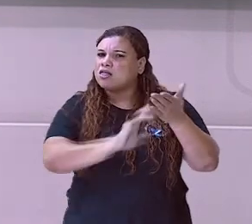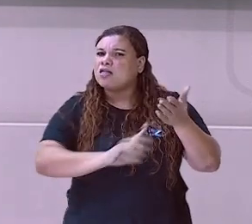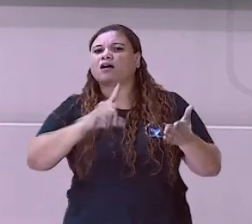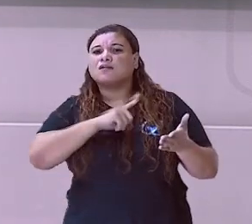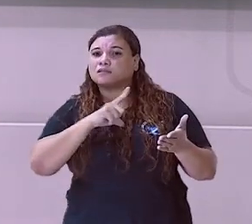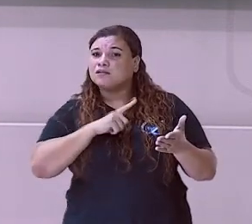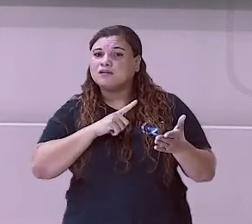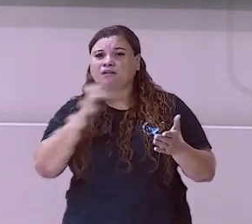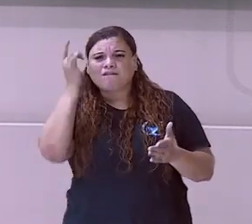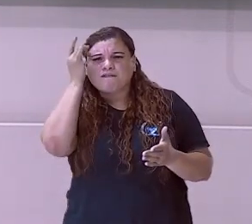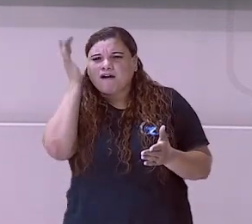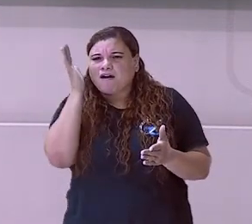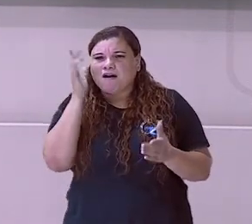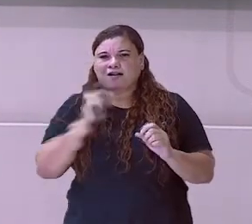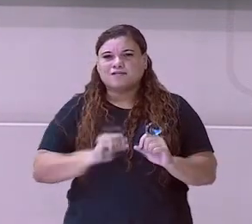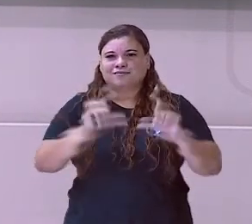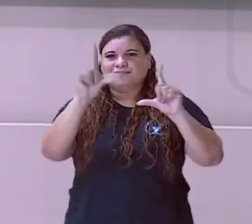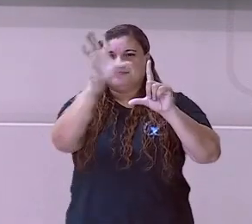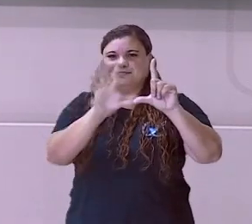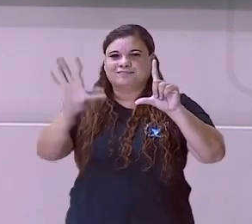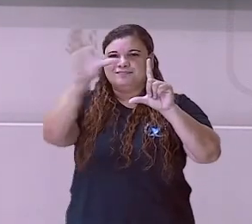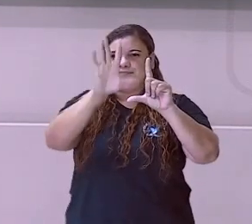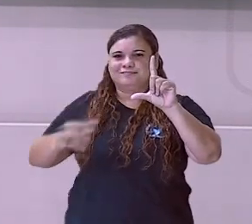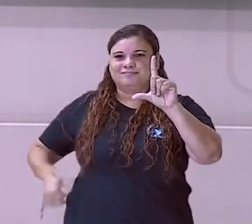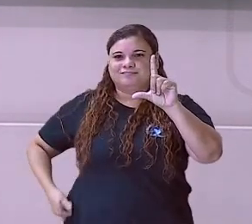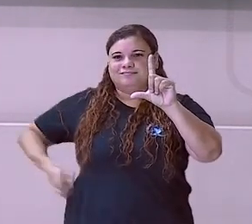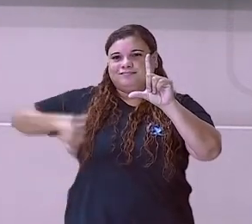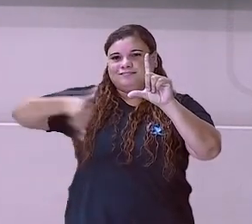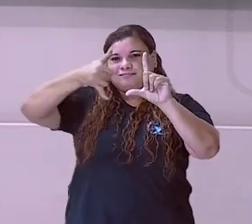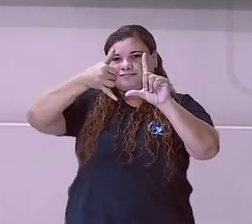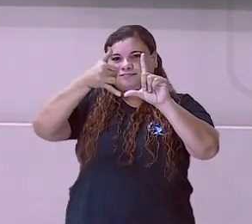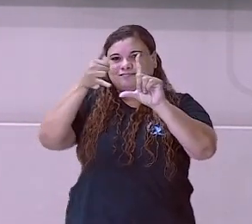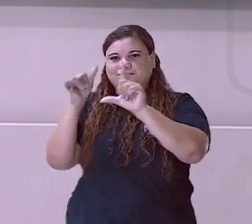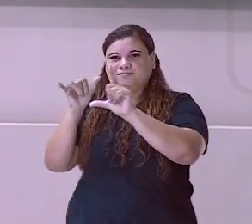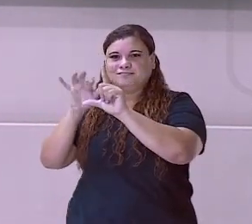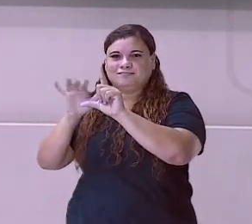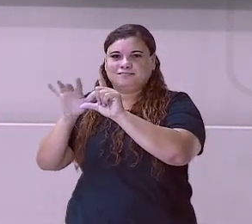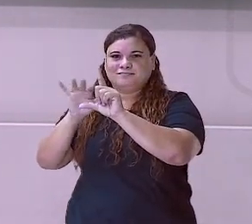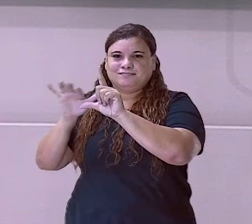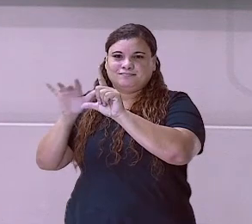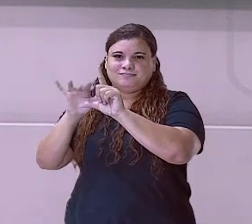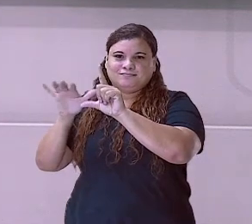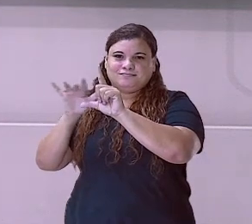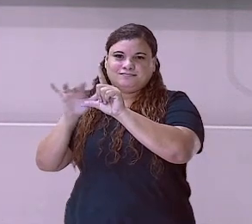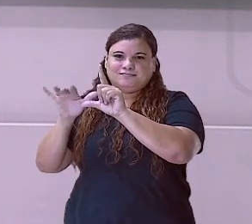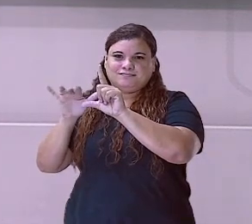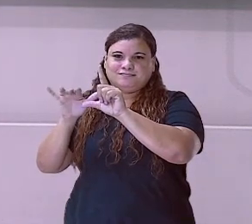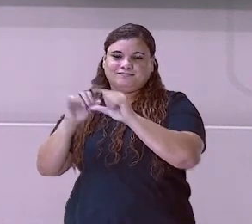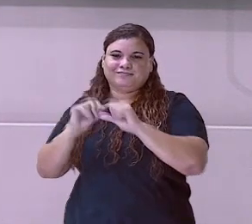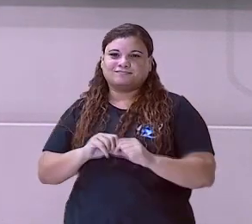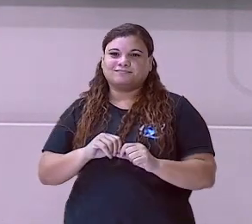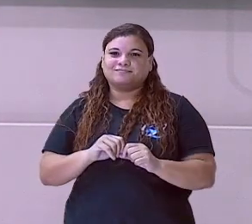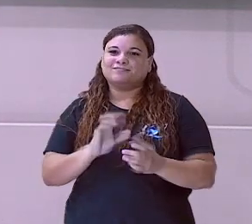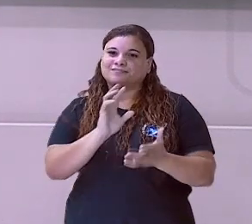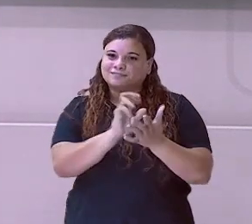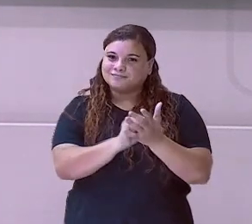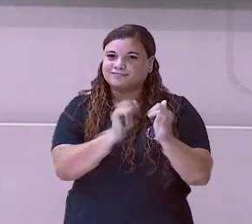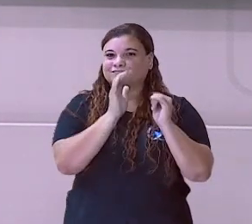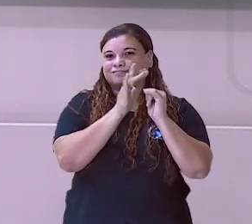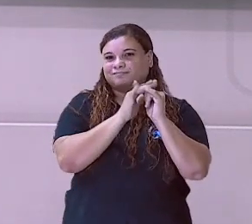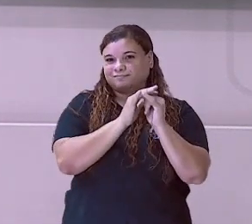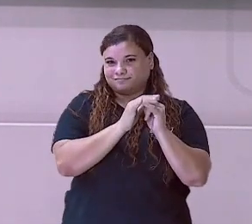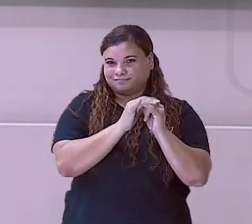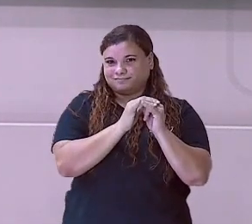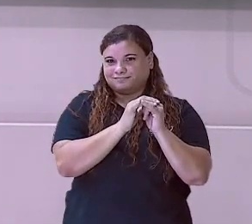você apontar a câmera do seu celular para a imagem que aparece no canto da tela. Se inscreva no nosso canal do